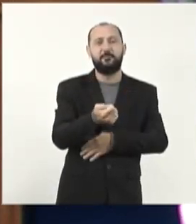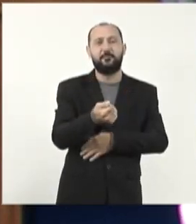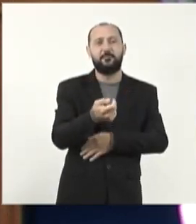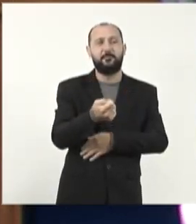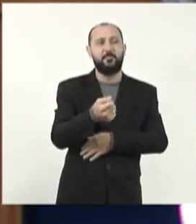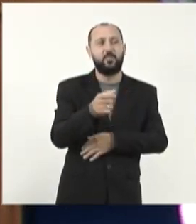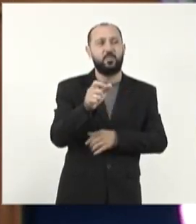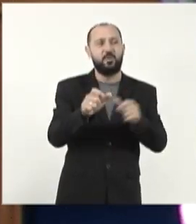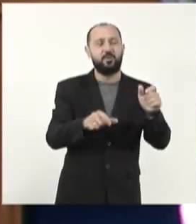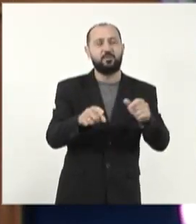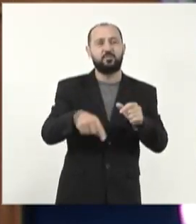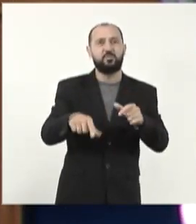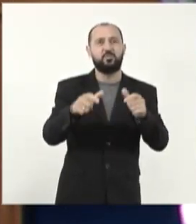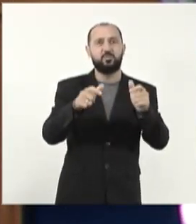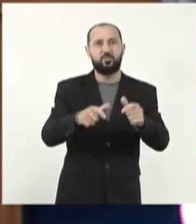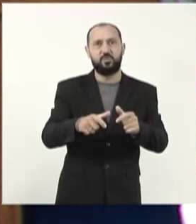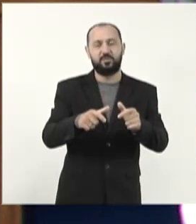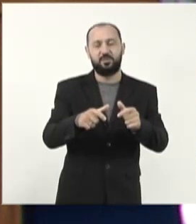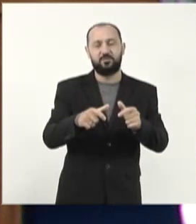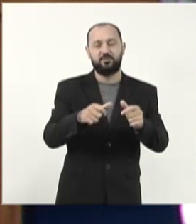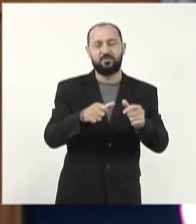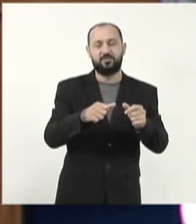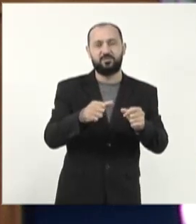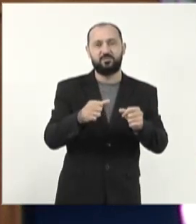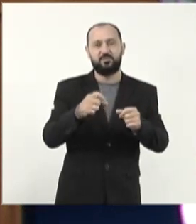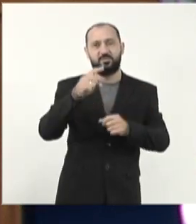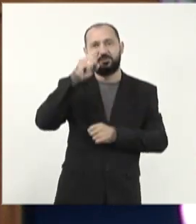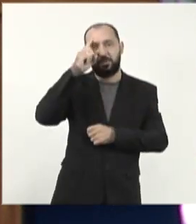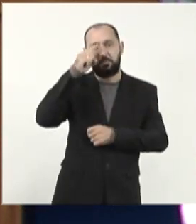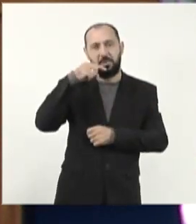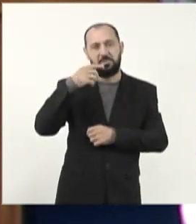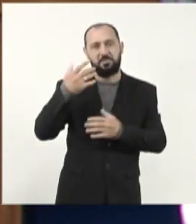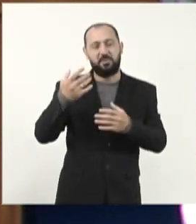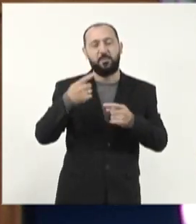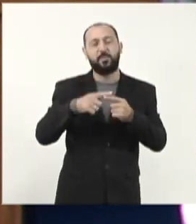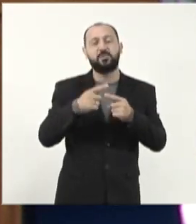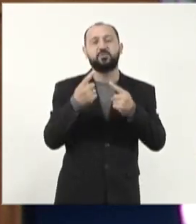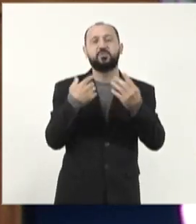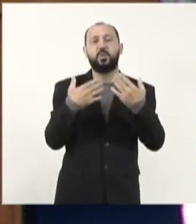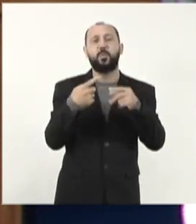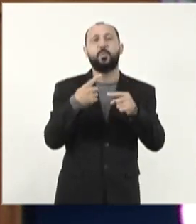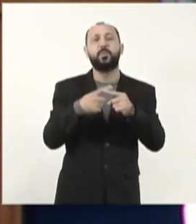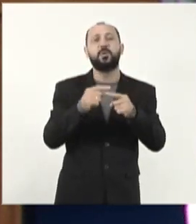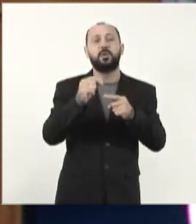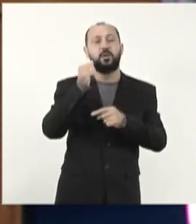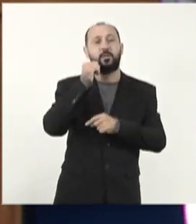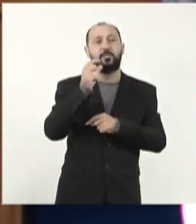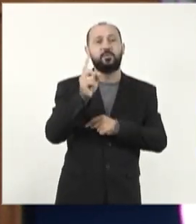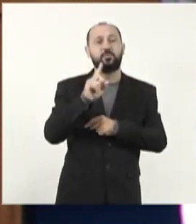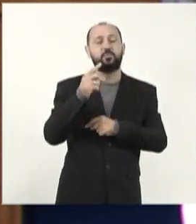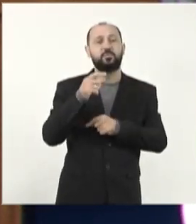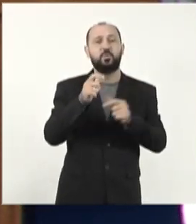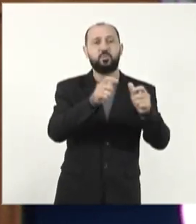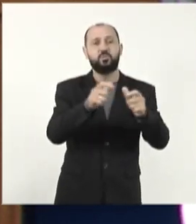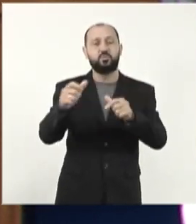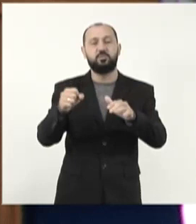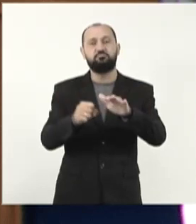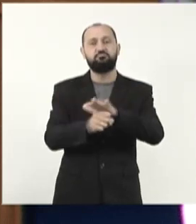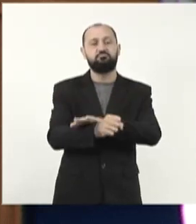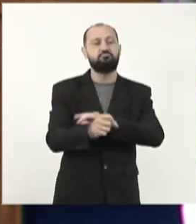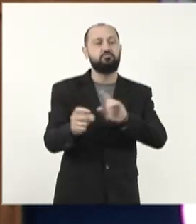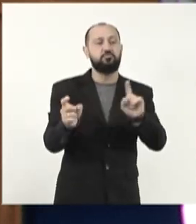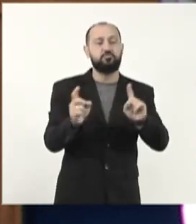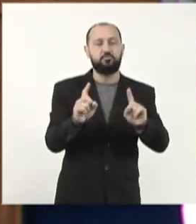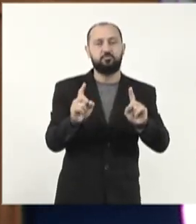mulheres nesses espaços de poder. E nós precisamos discutir o porquê realmente as mulheres não estão ocupando esses espaços,